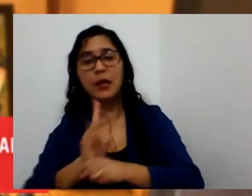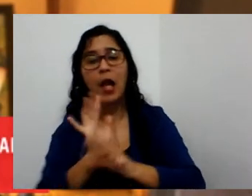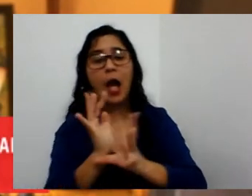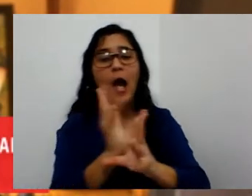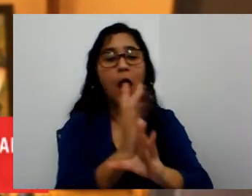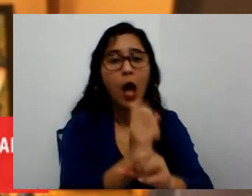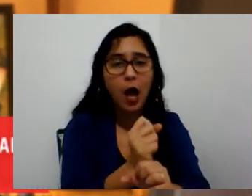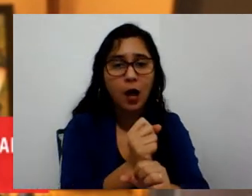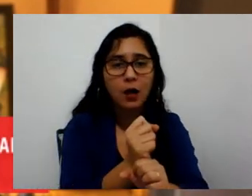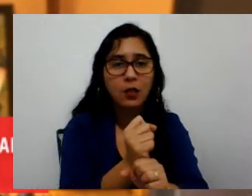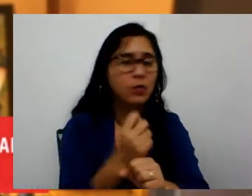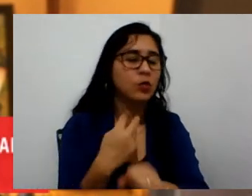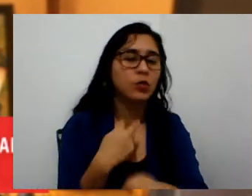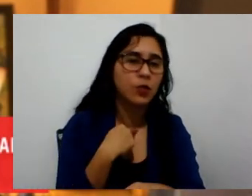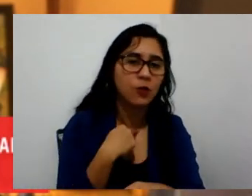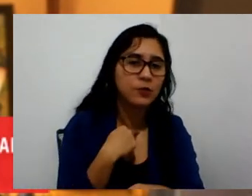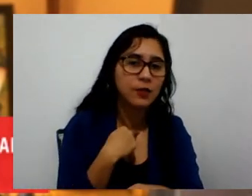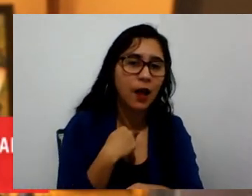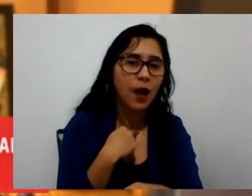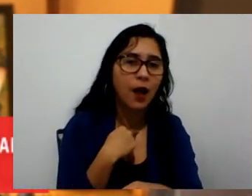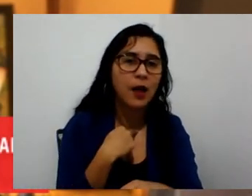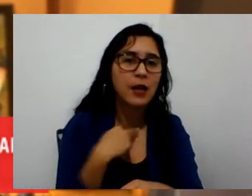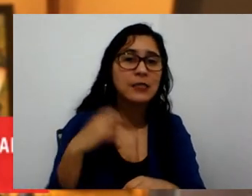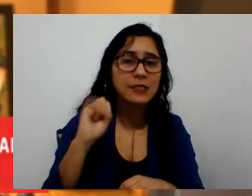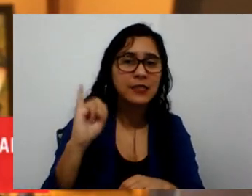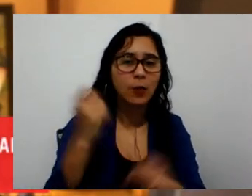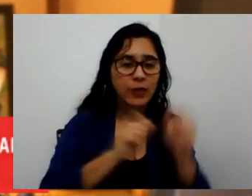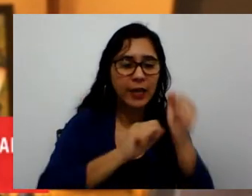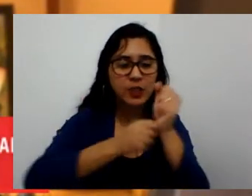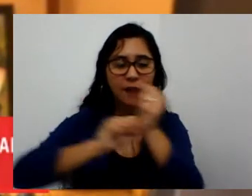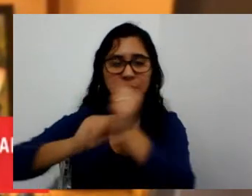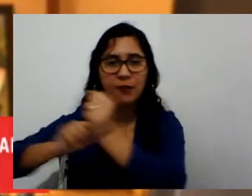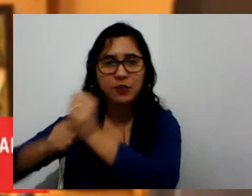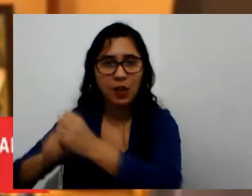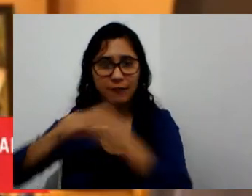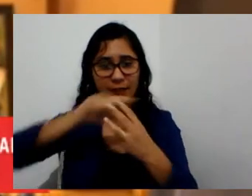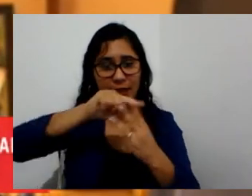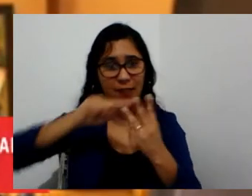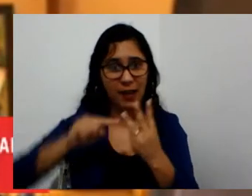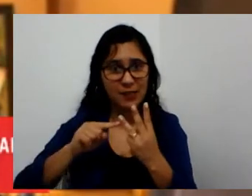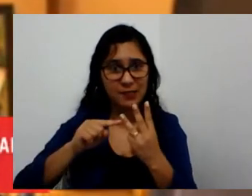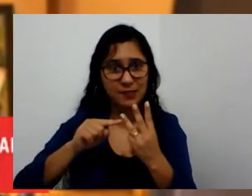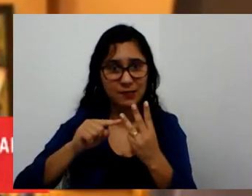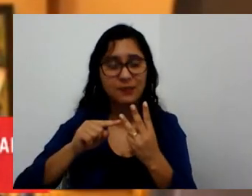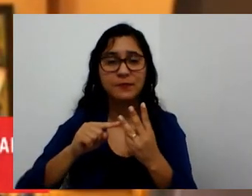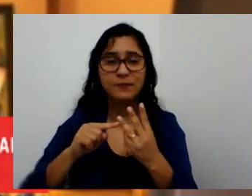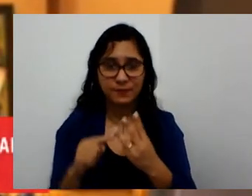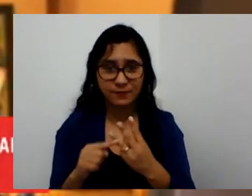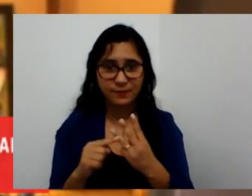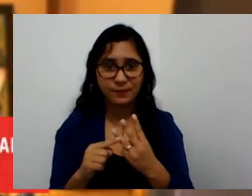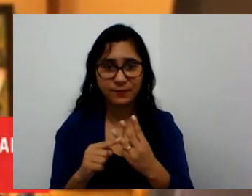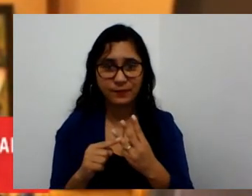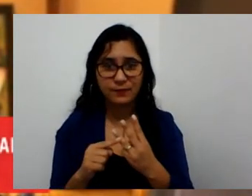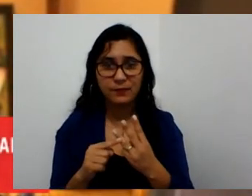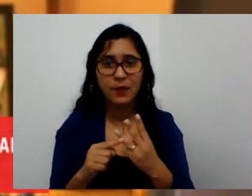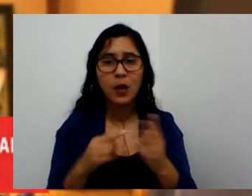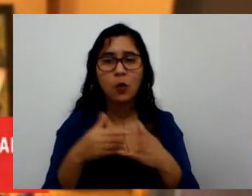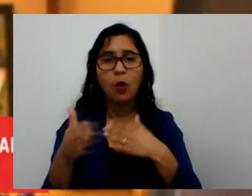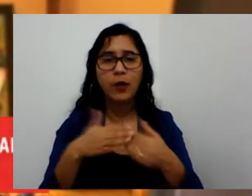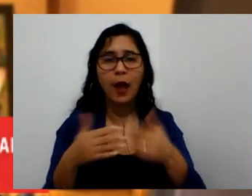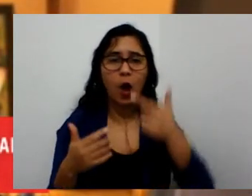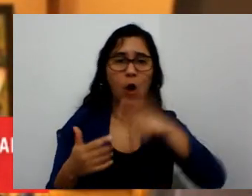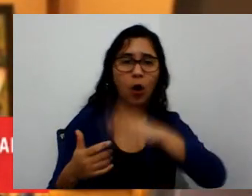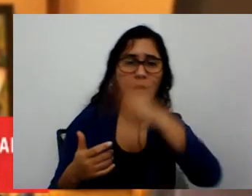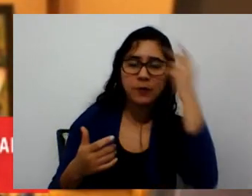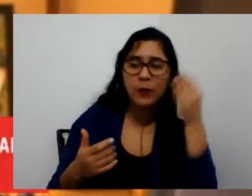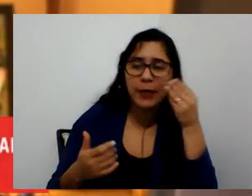possível sem o uso dessas 3 chaves previstas. E qualquer tentativa de